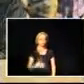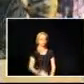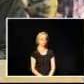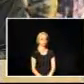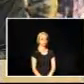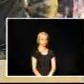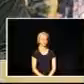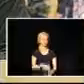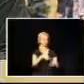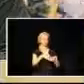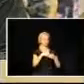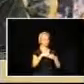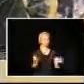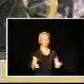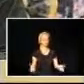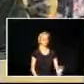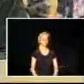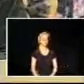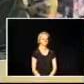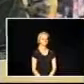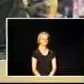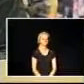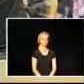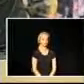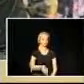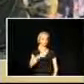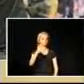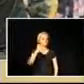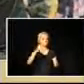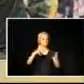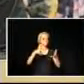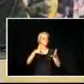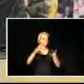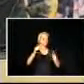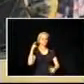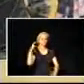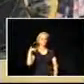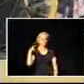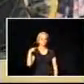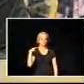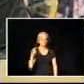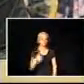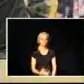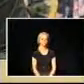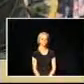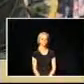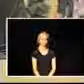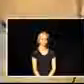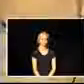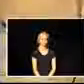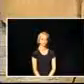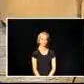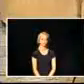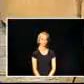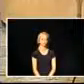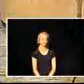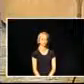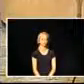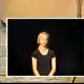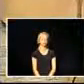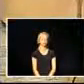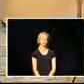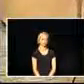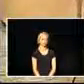estão, os contrários queiram se manifestar. Aprovado pela totalidade dos vereadores presentes, declaro então aprovado em segunda